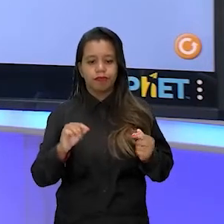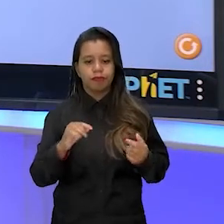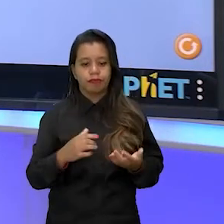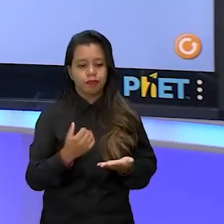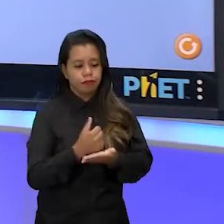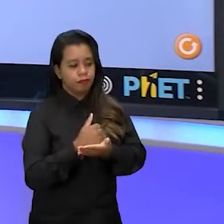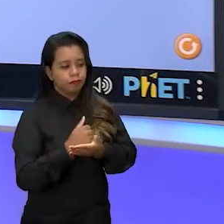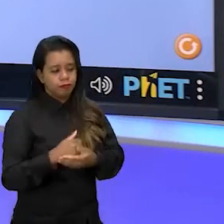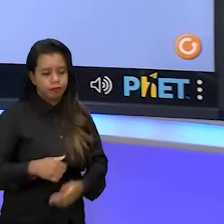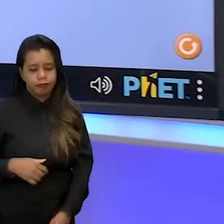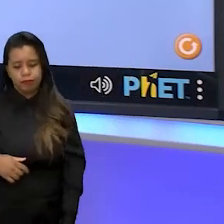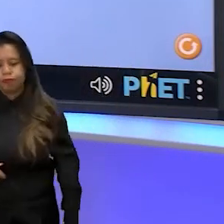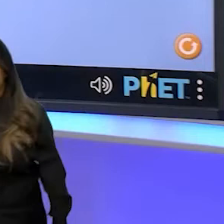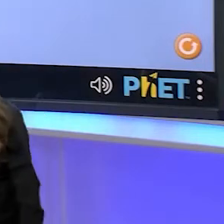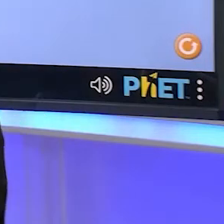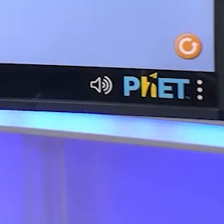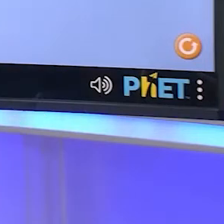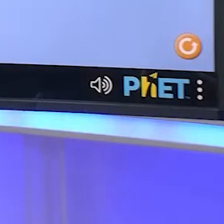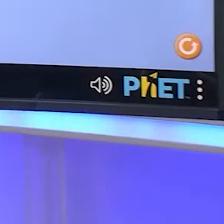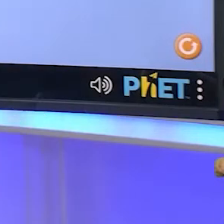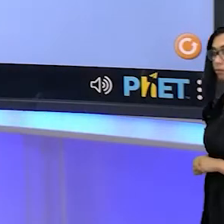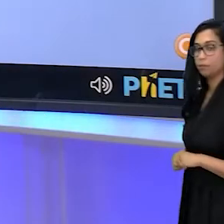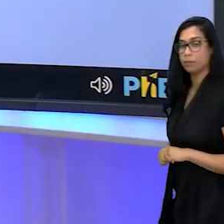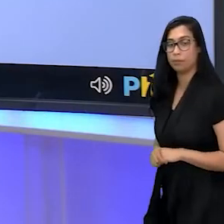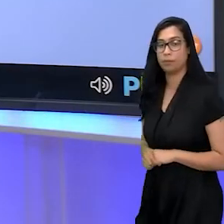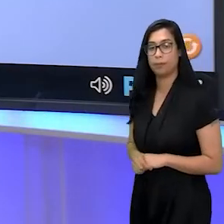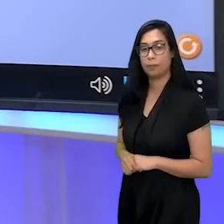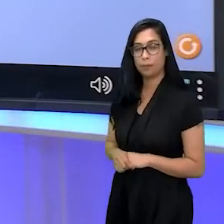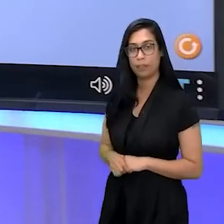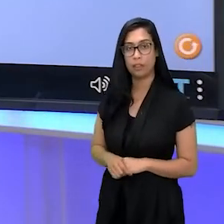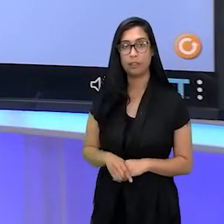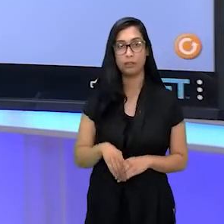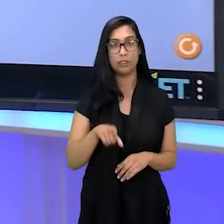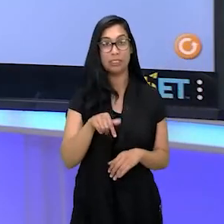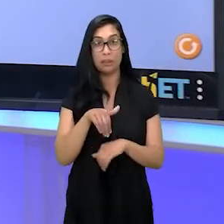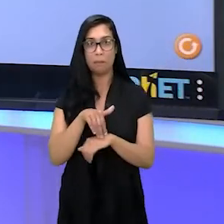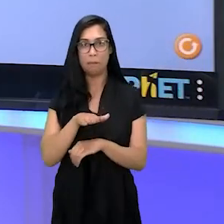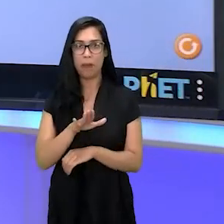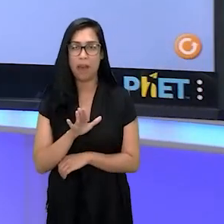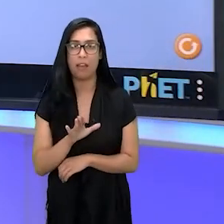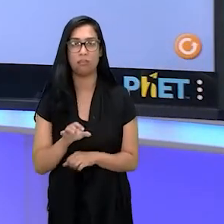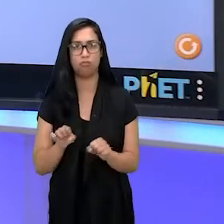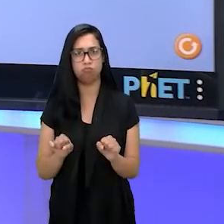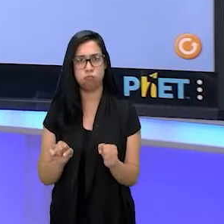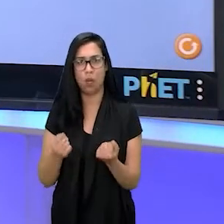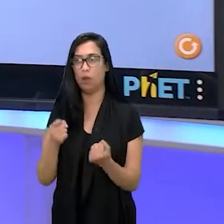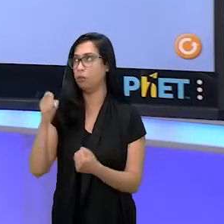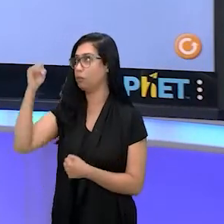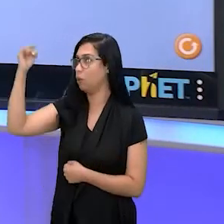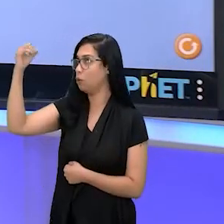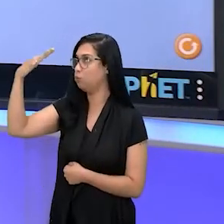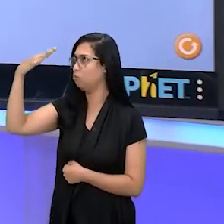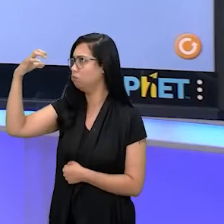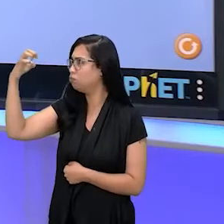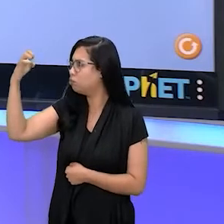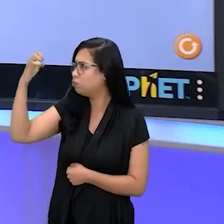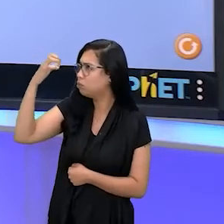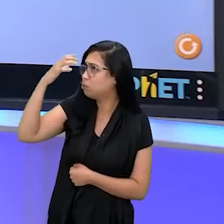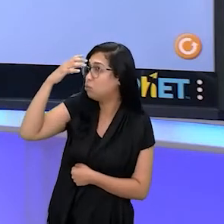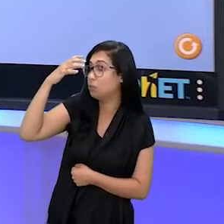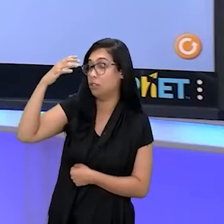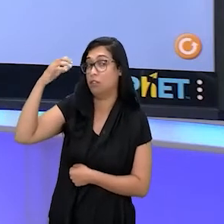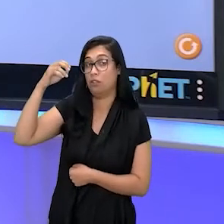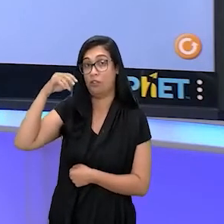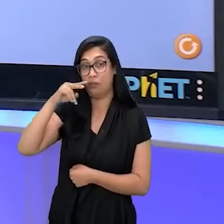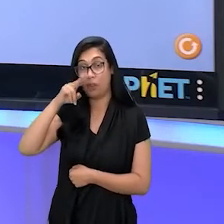lâmpada quando você aumenta a tensão. Ó. Se eu coloquei a tensão para 28, quer dizer que tem mais carga, mais energia armazenada